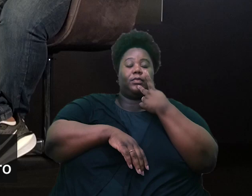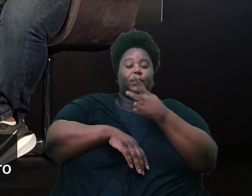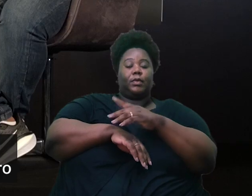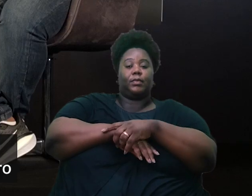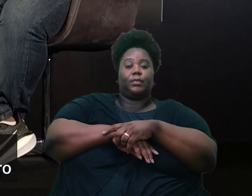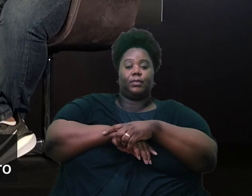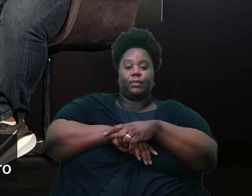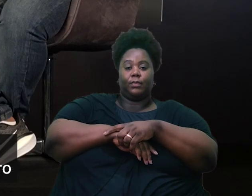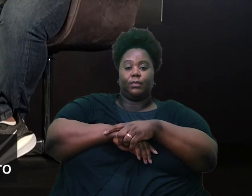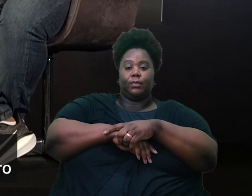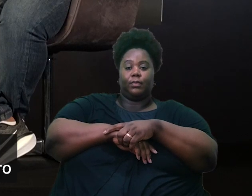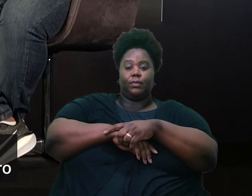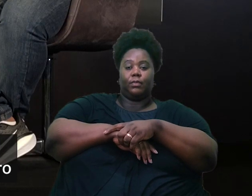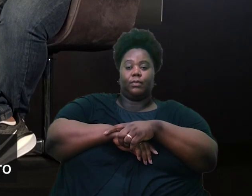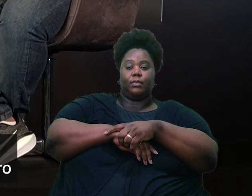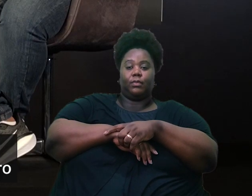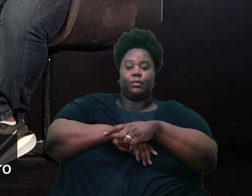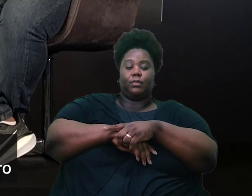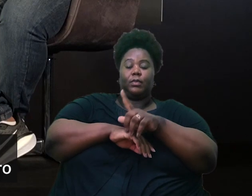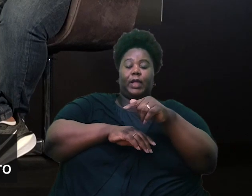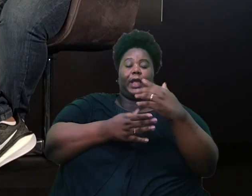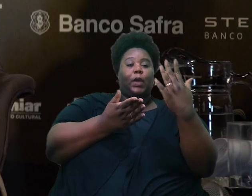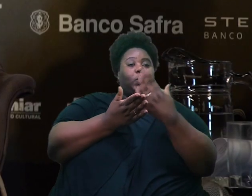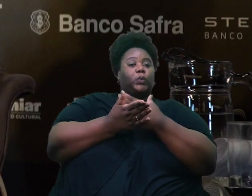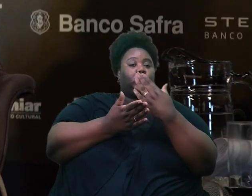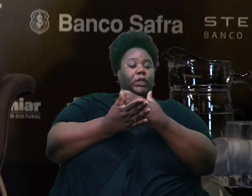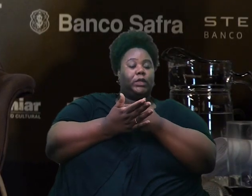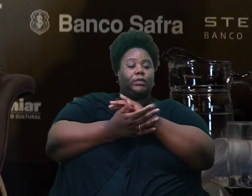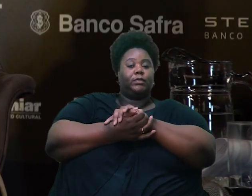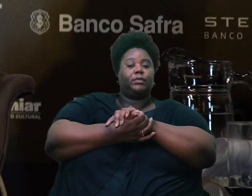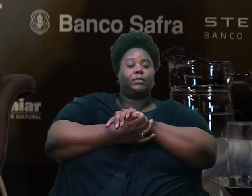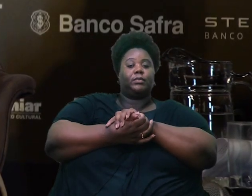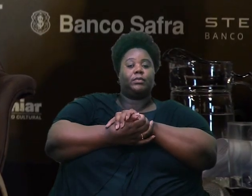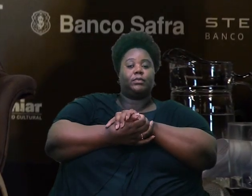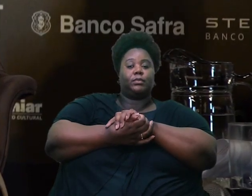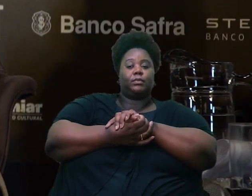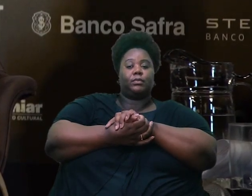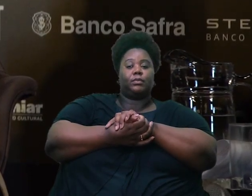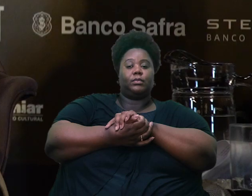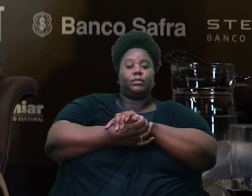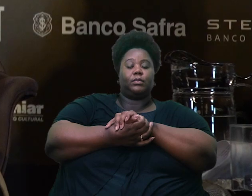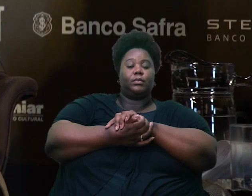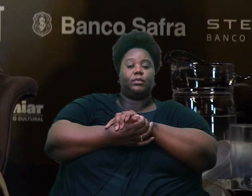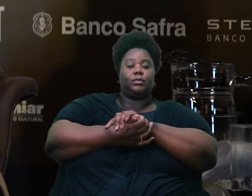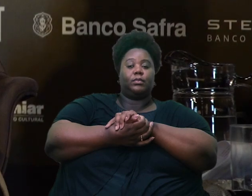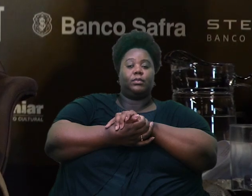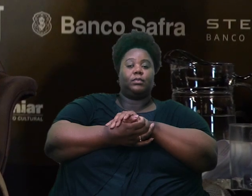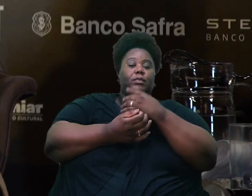do livro mais novo, esse era o livro que o público mais